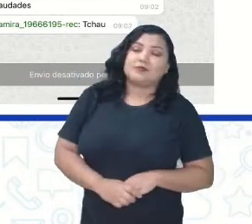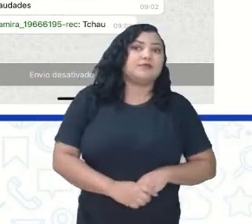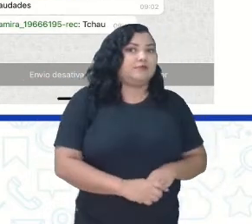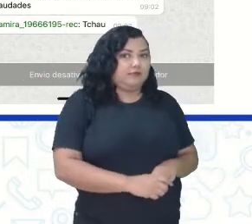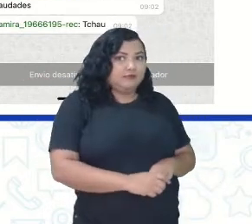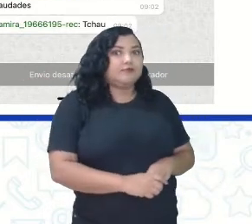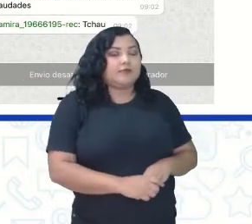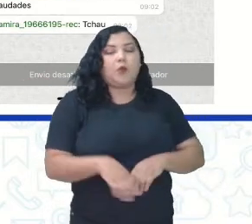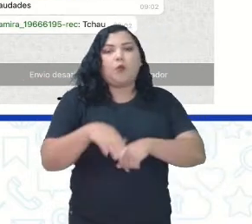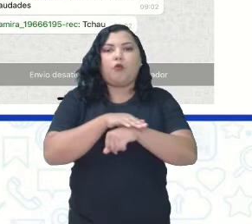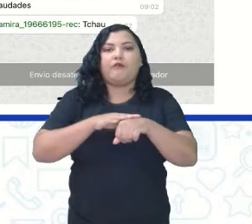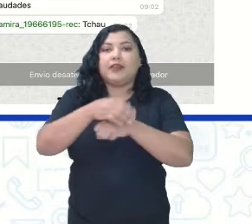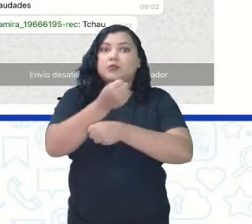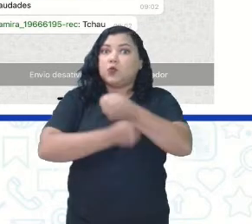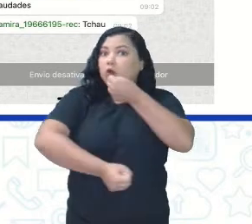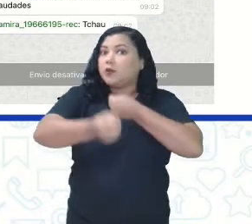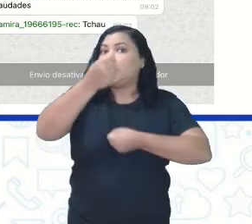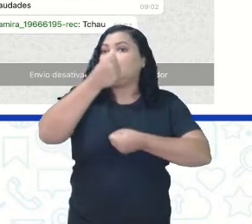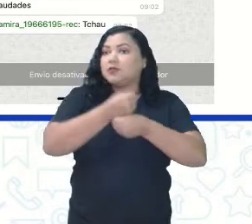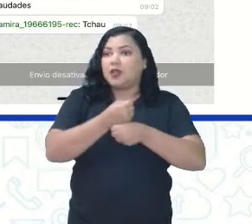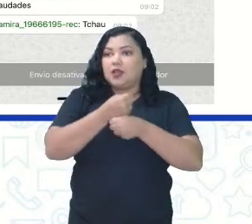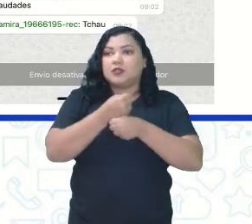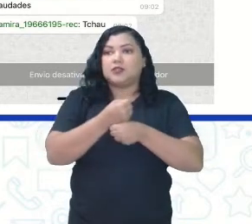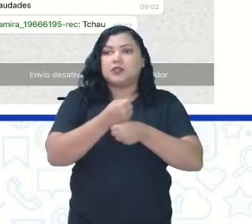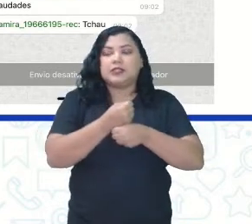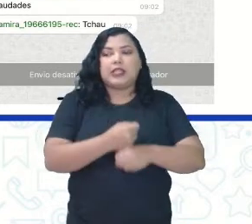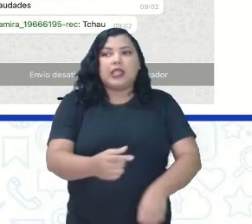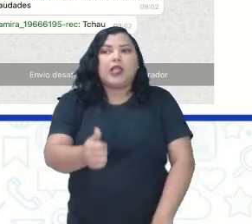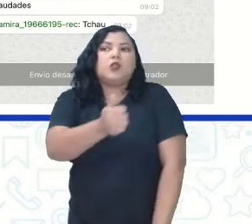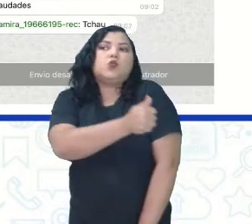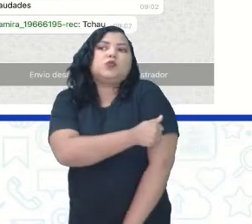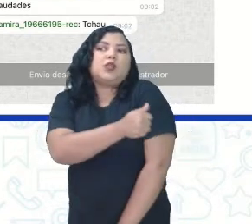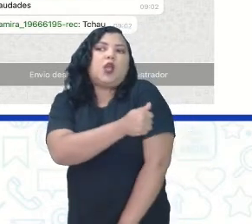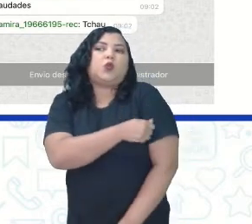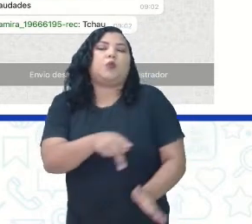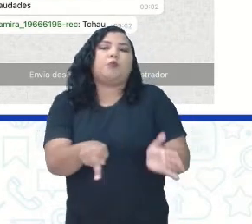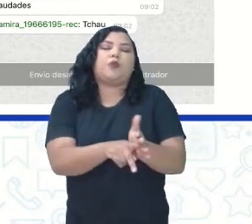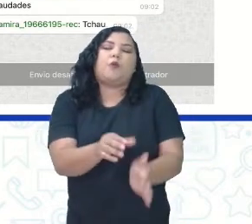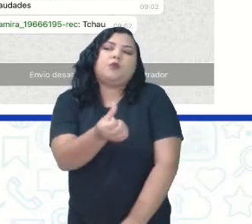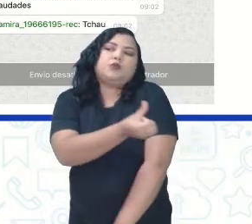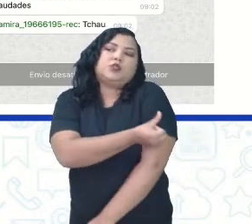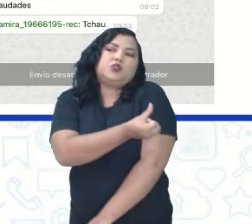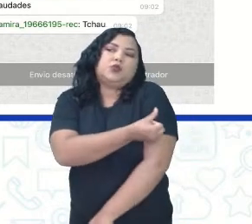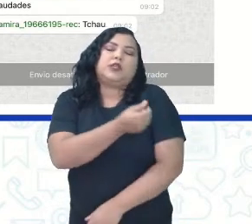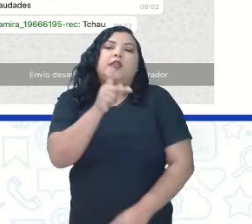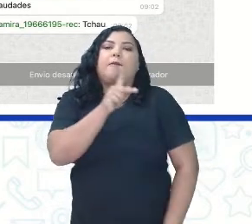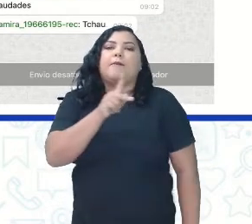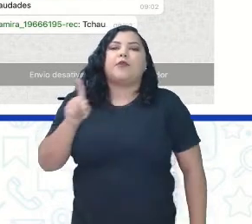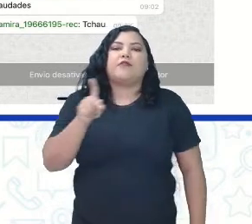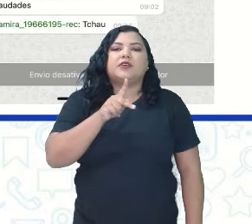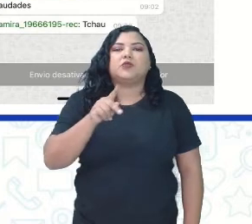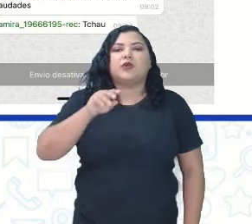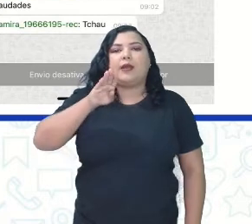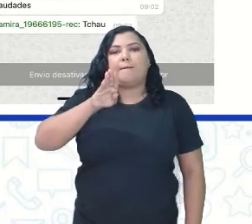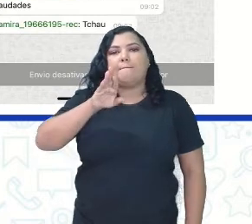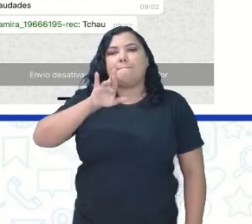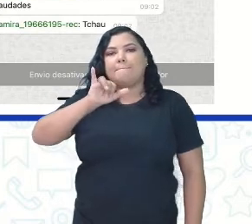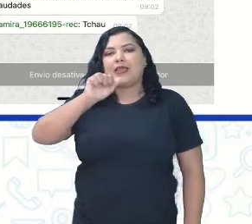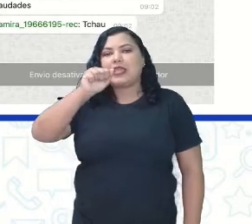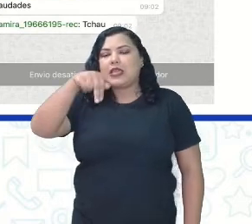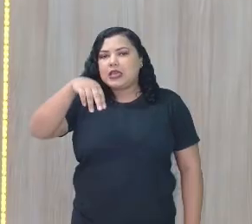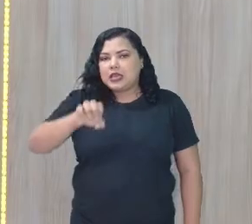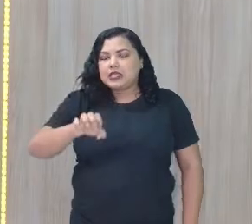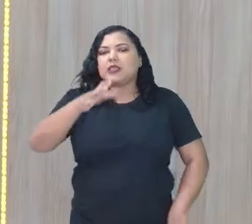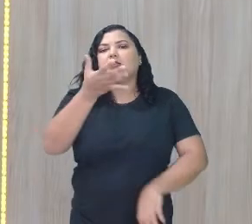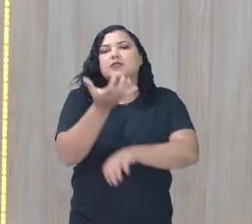ano passado, né, entre os alunos, né, do 6º ano e a professora Briane,